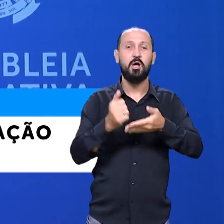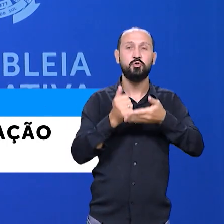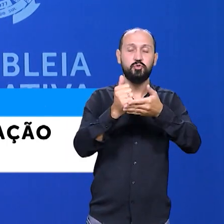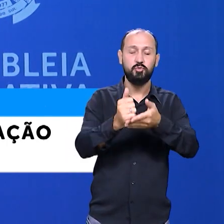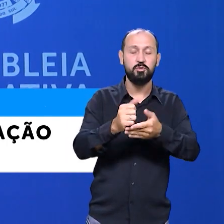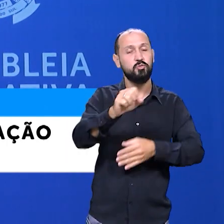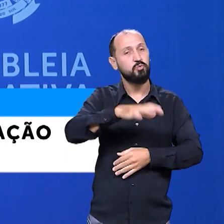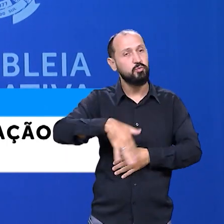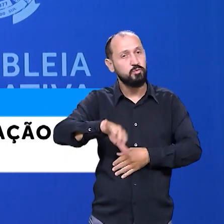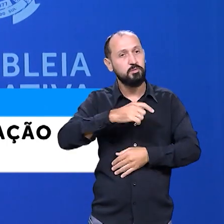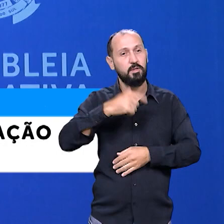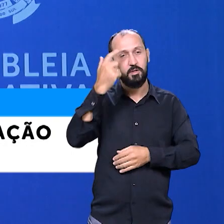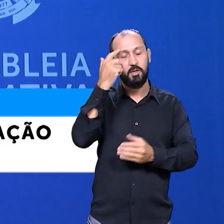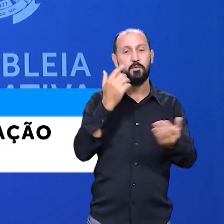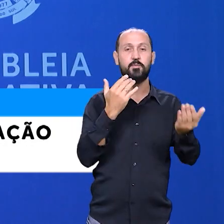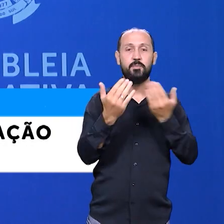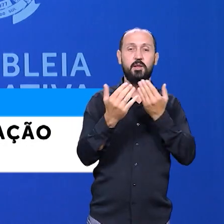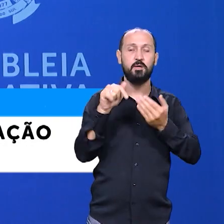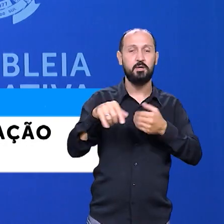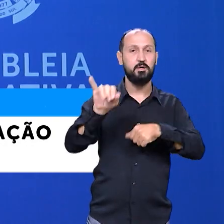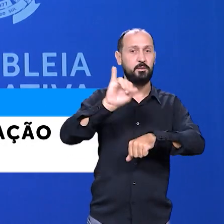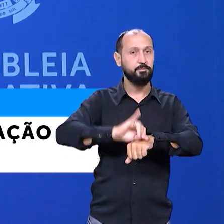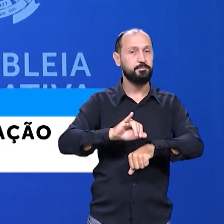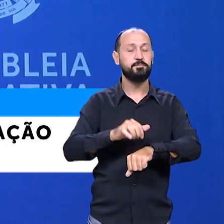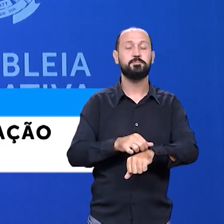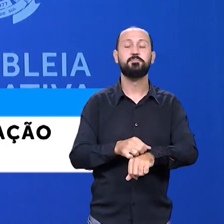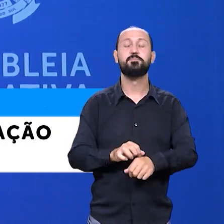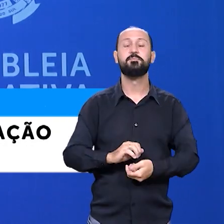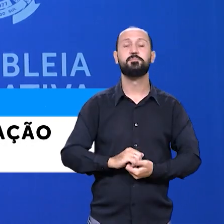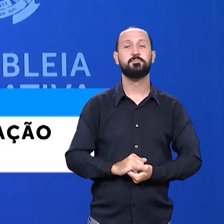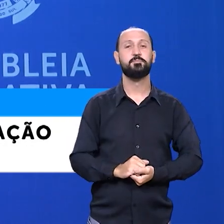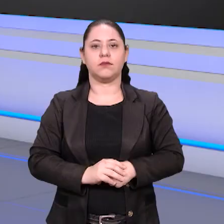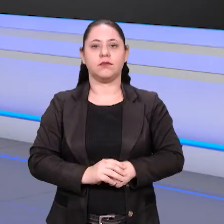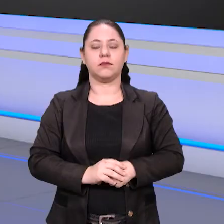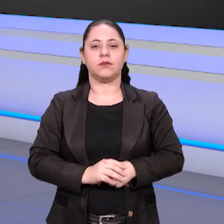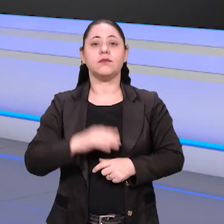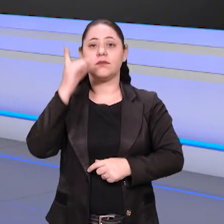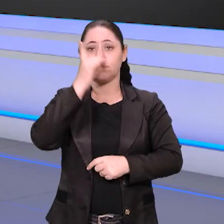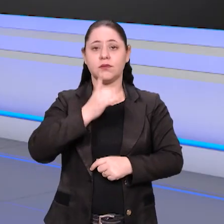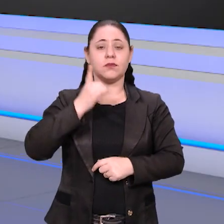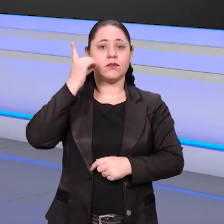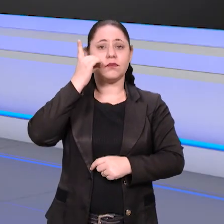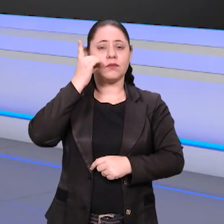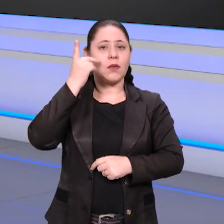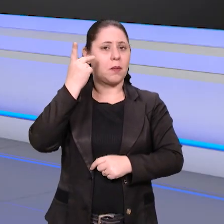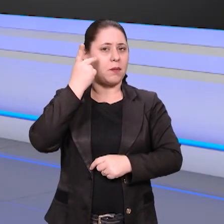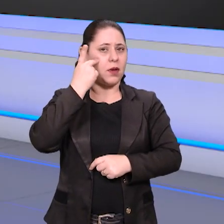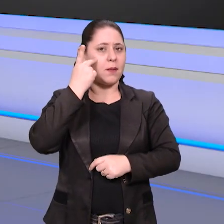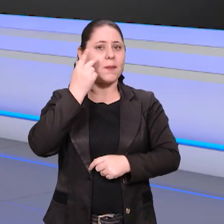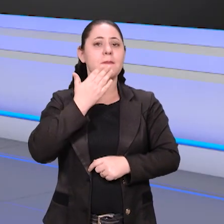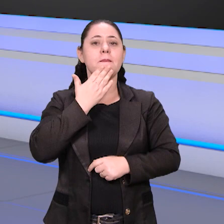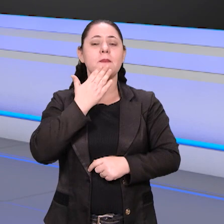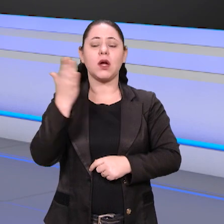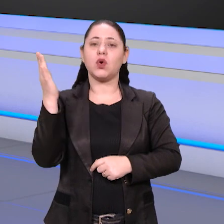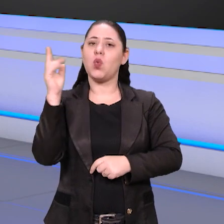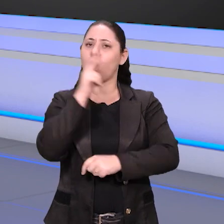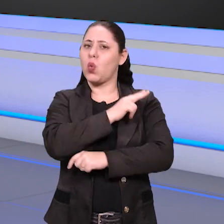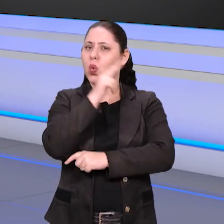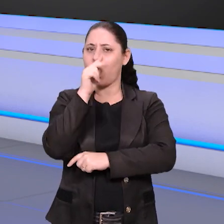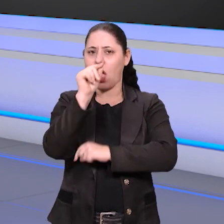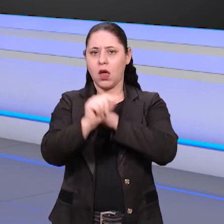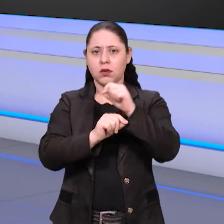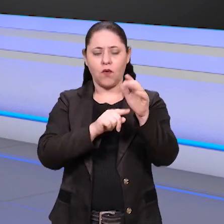fraternidade presta serviços de assistência social e psicossocial na capital. O deputado Pedro Kemp, do PT, pediu